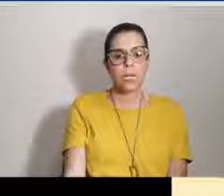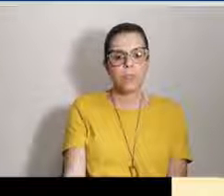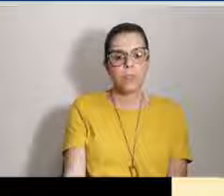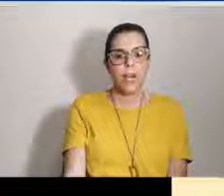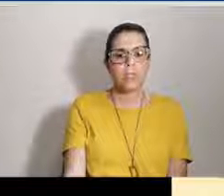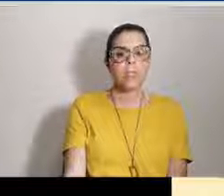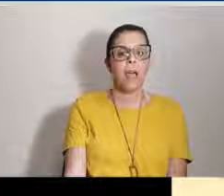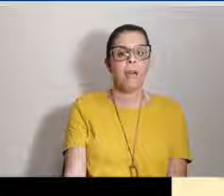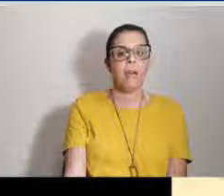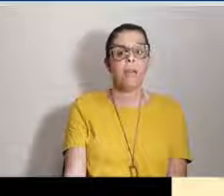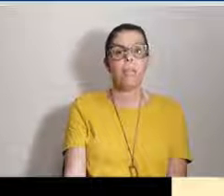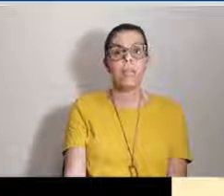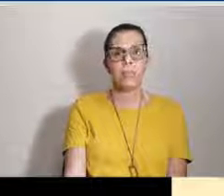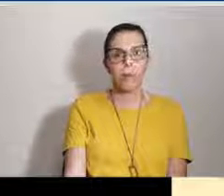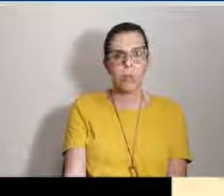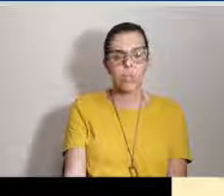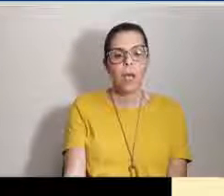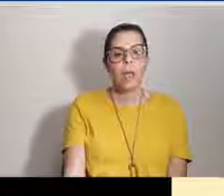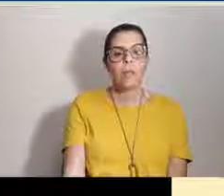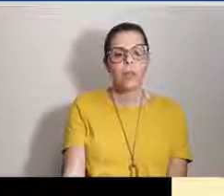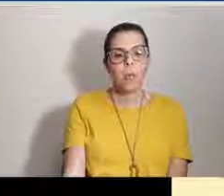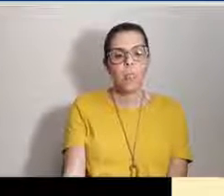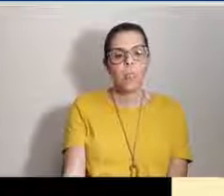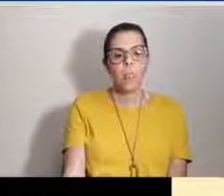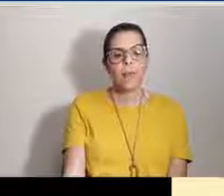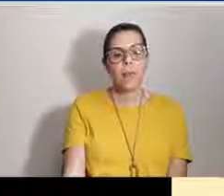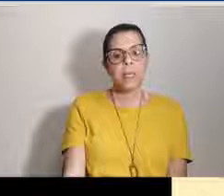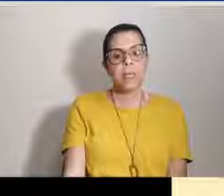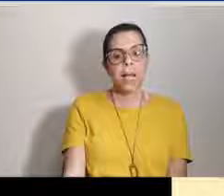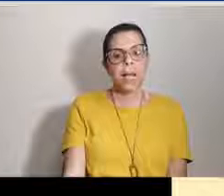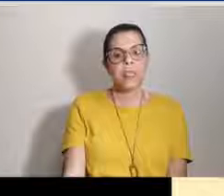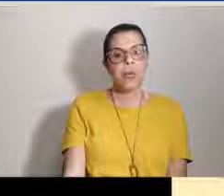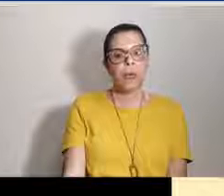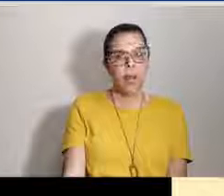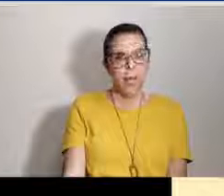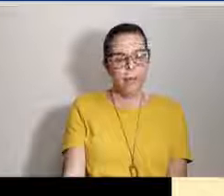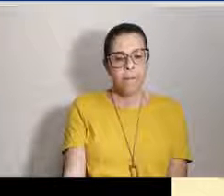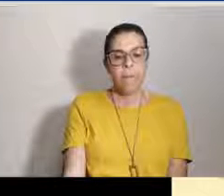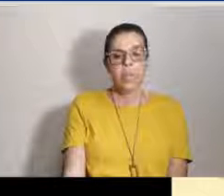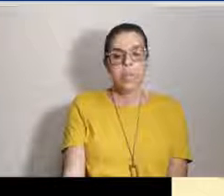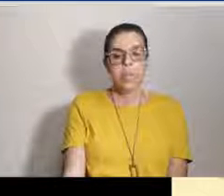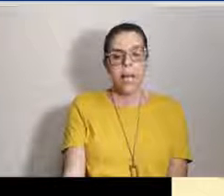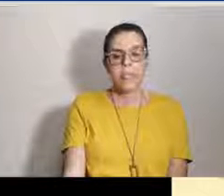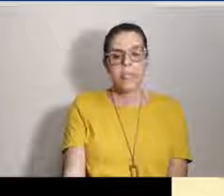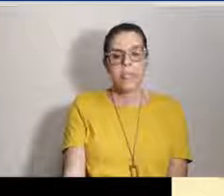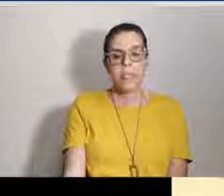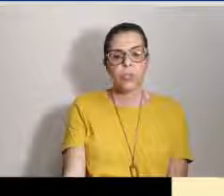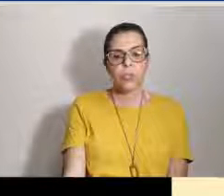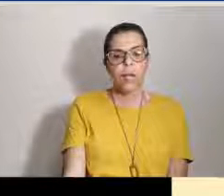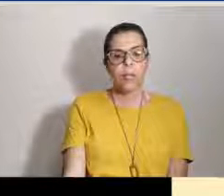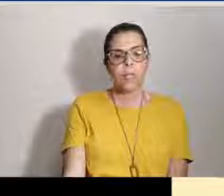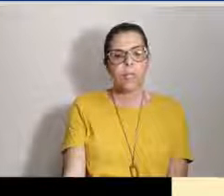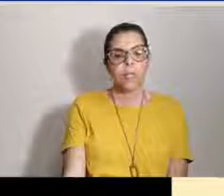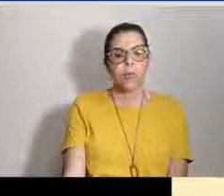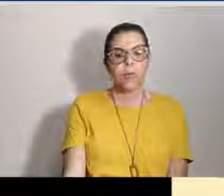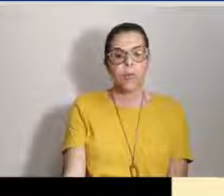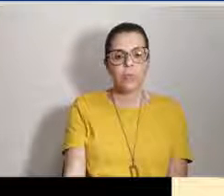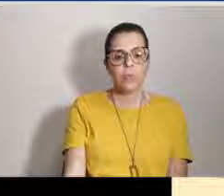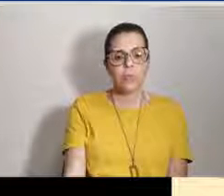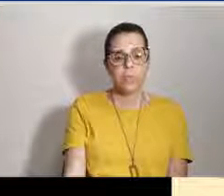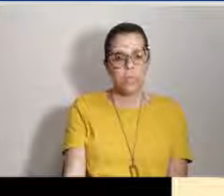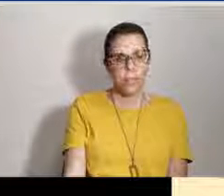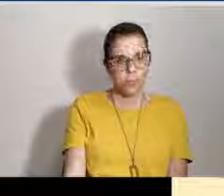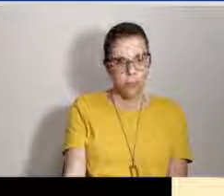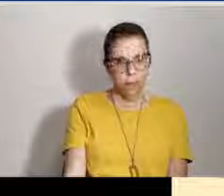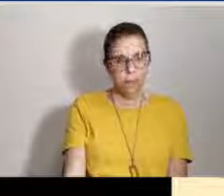dispositivos comunicacionais que revelam lições sobre o ensino e aprendizagem online. Trata-se de estudo realizado em